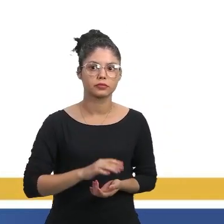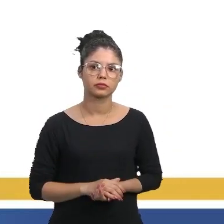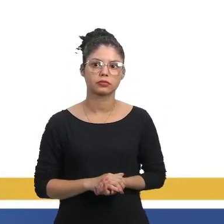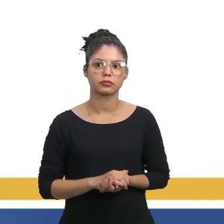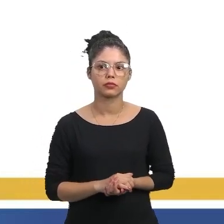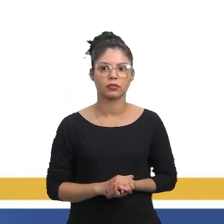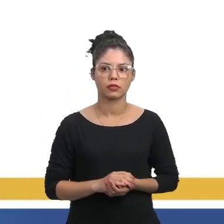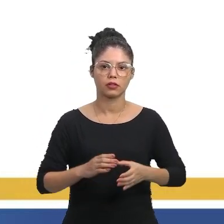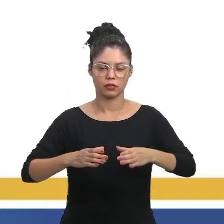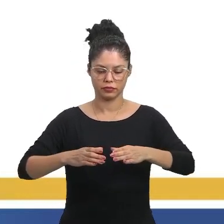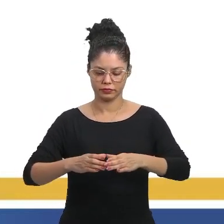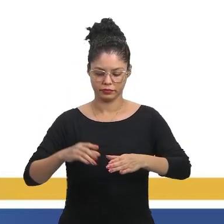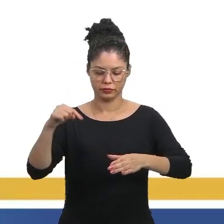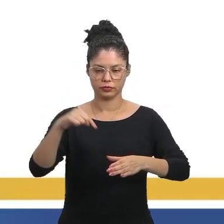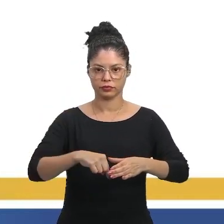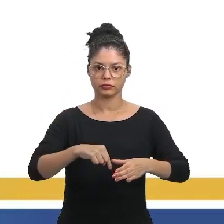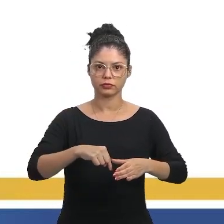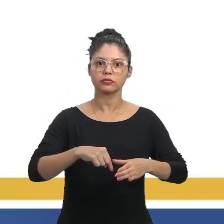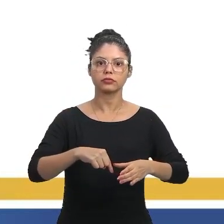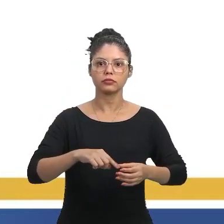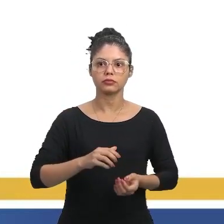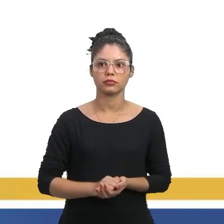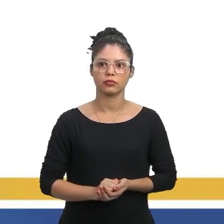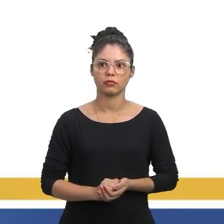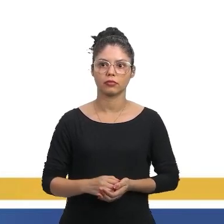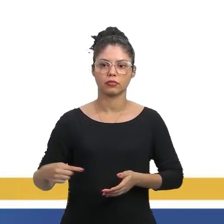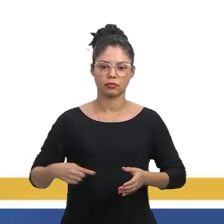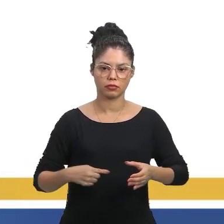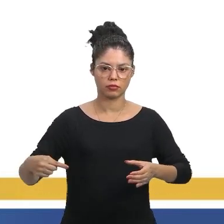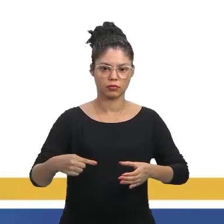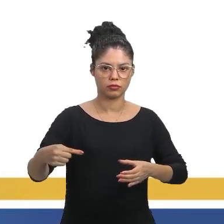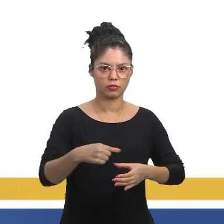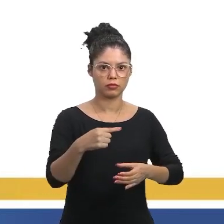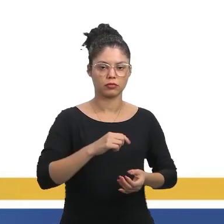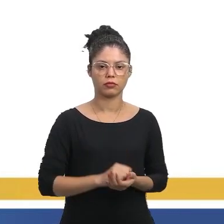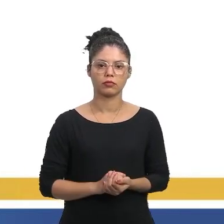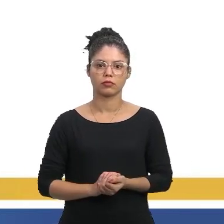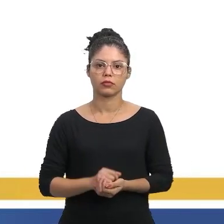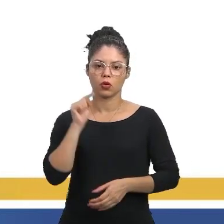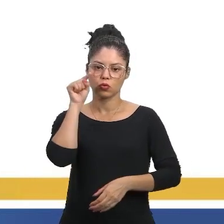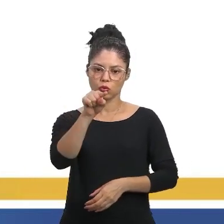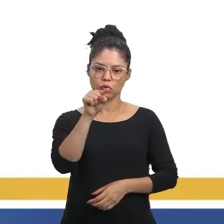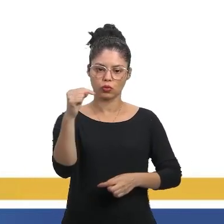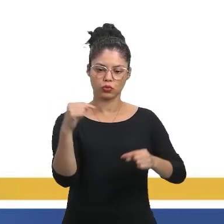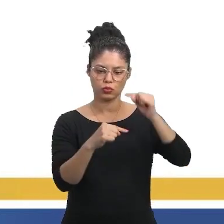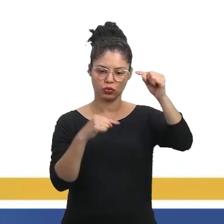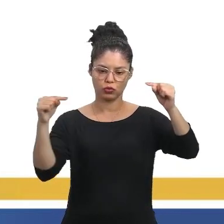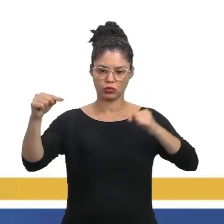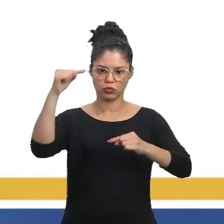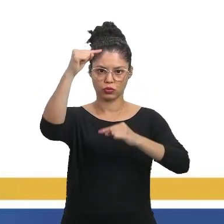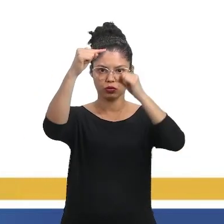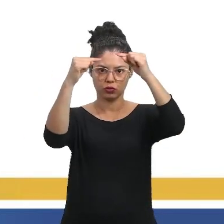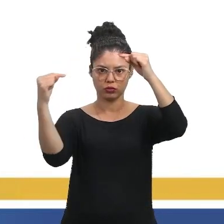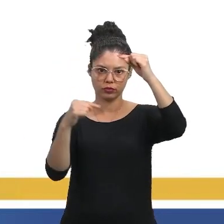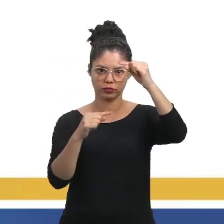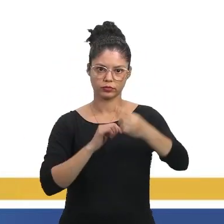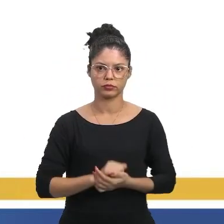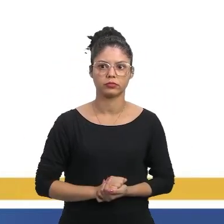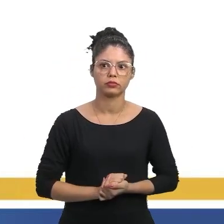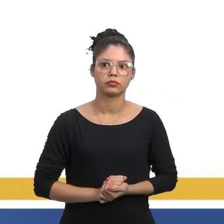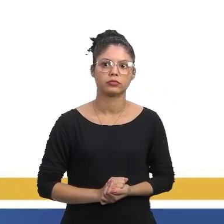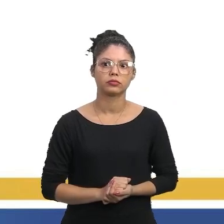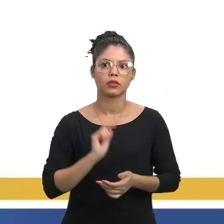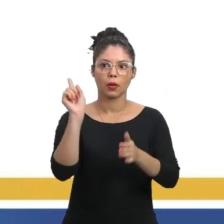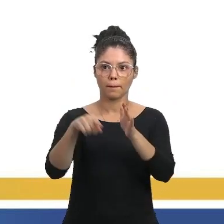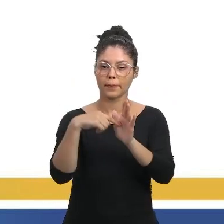Um núcleo e ao redor desse núcleo cargas negativas girando. Tá? Os postulados de Rutherford.